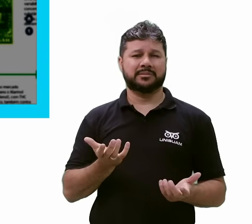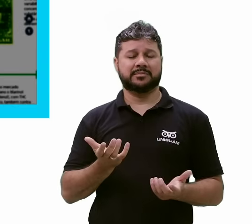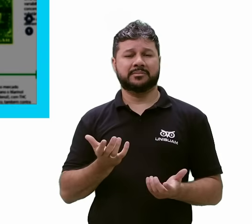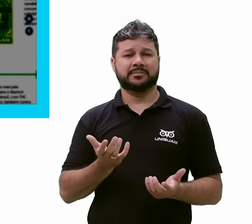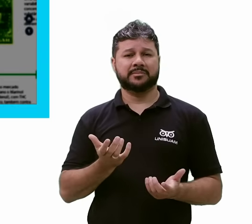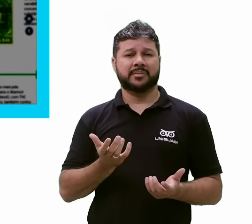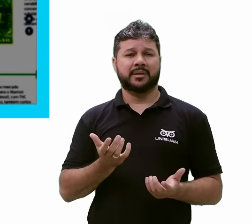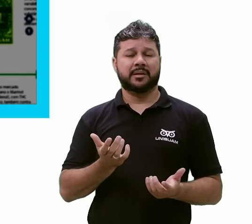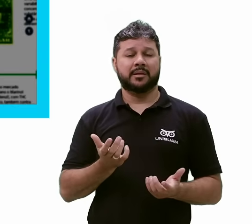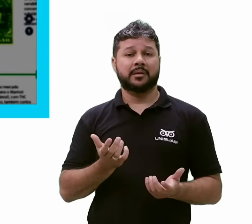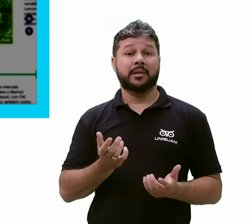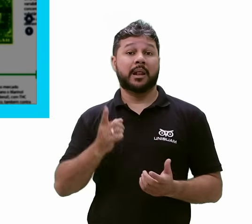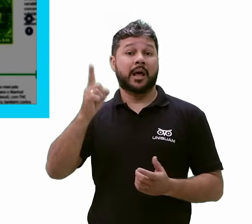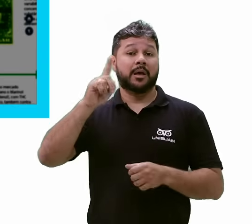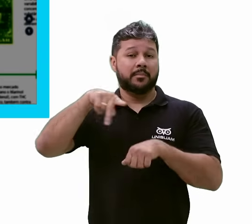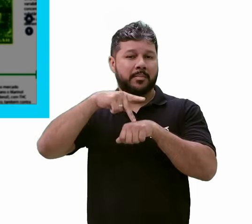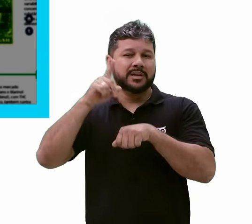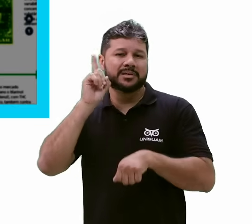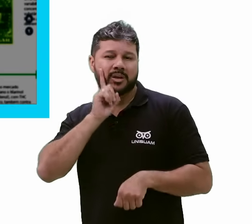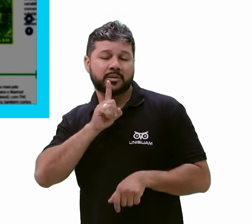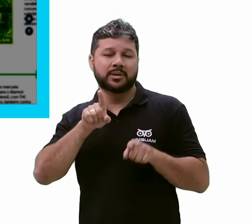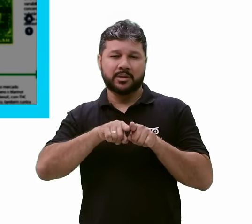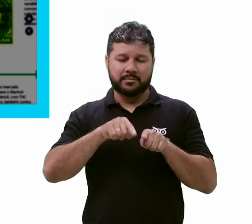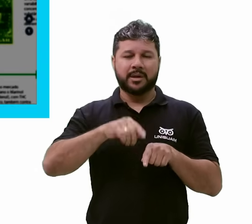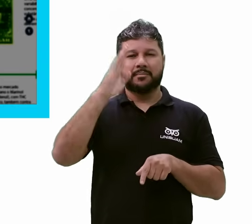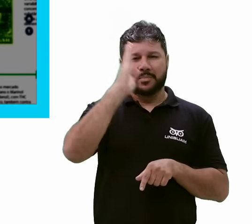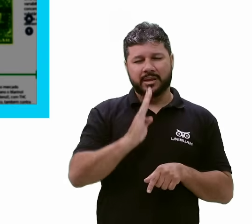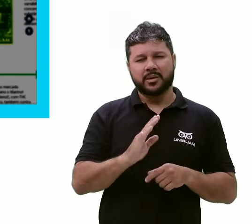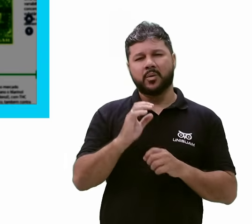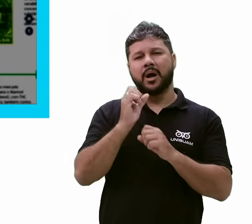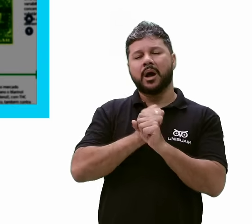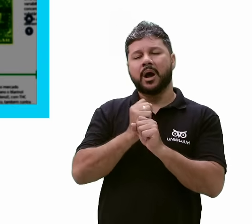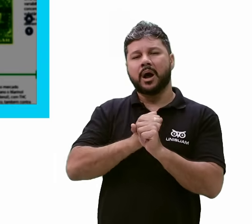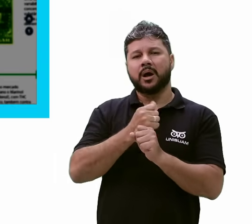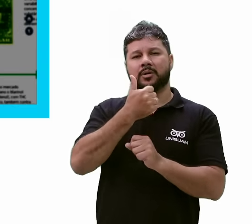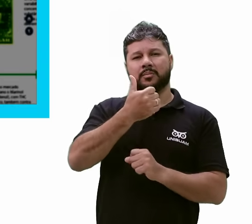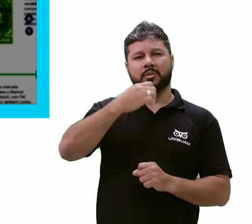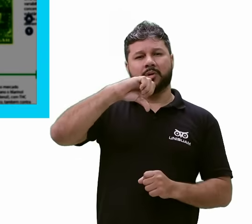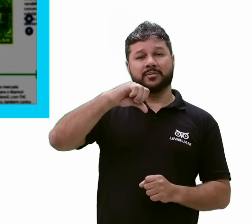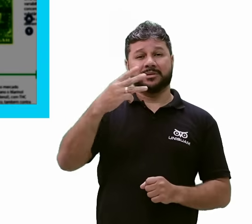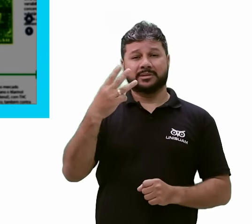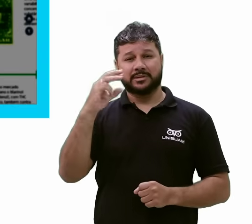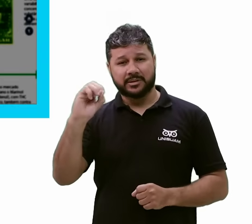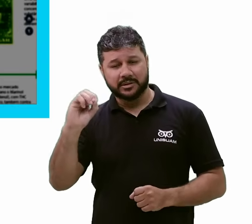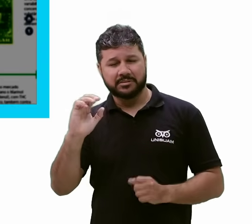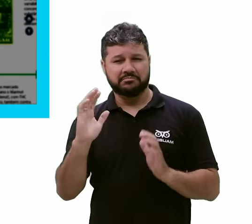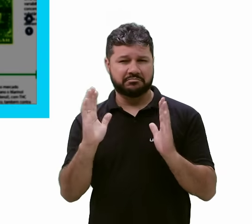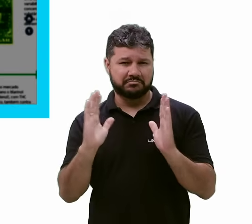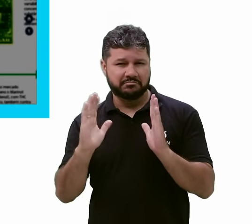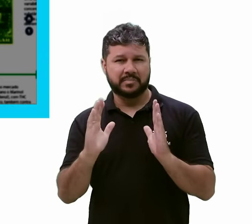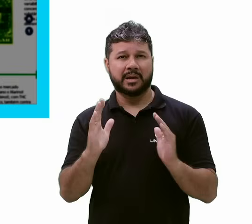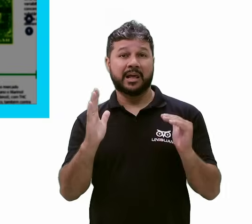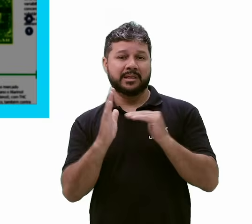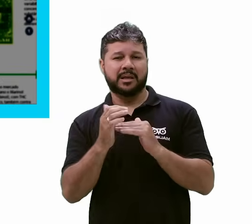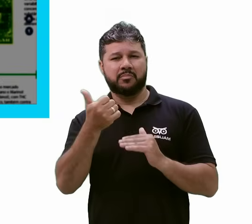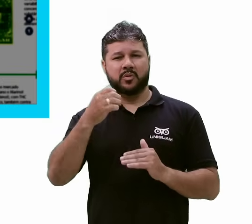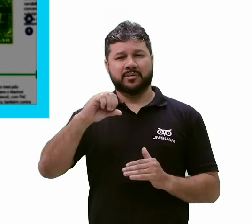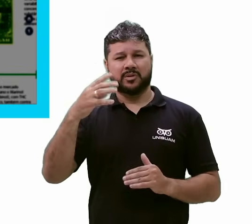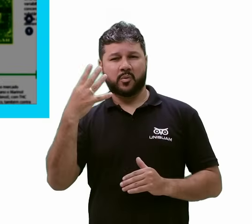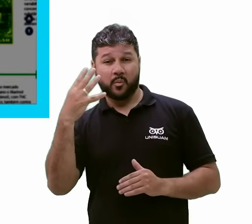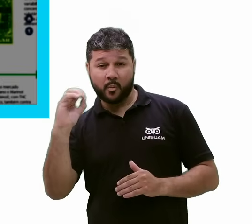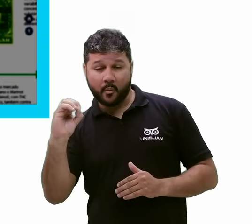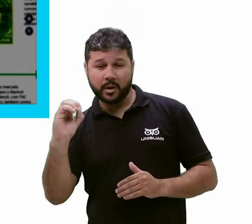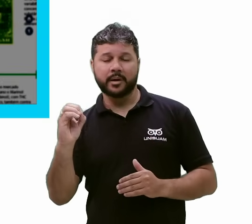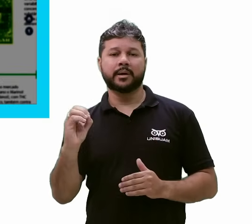mesmo, nos Estados Unidos e no Brasil, ali pelos anos de 1930 a